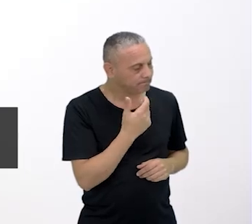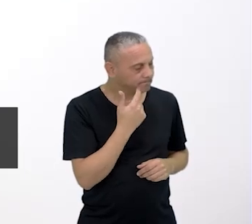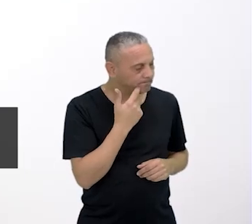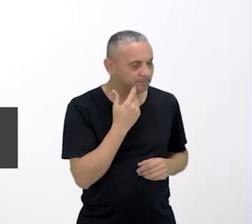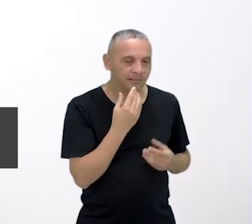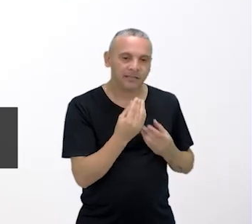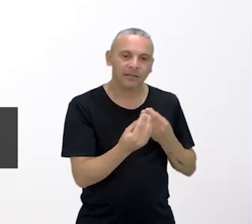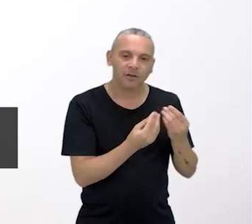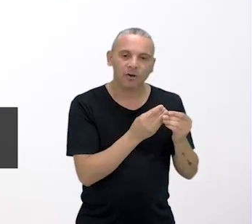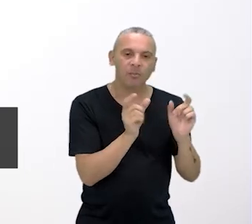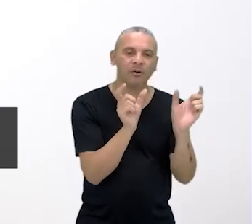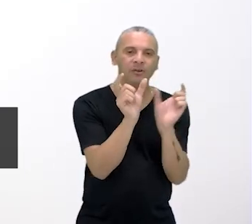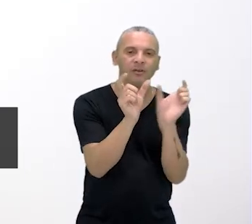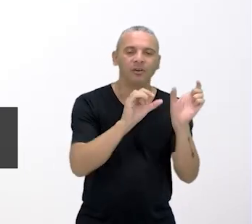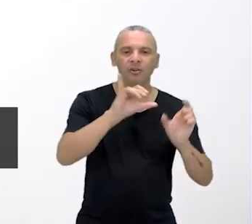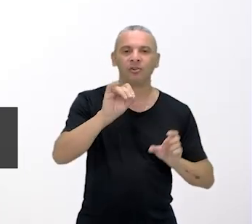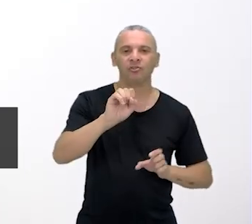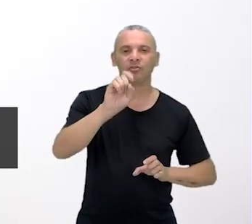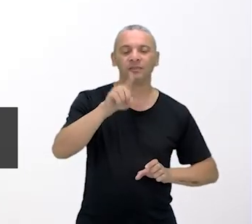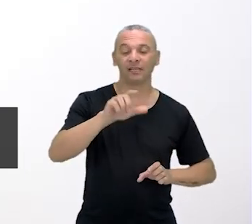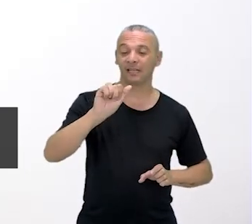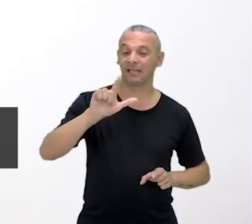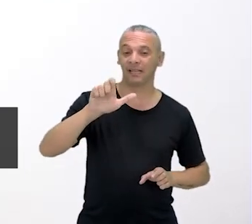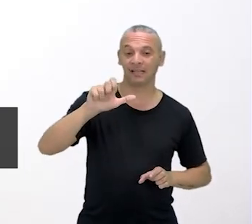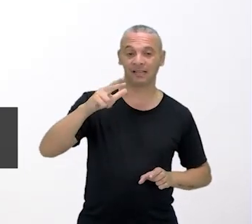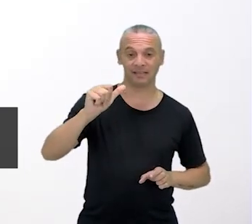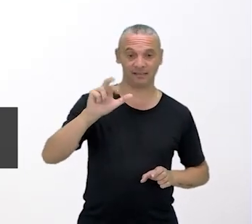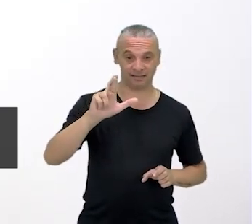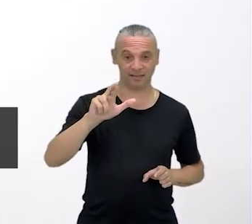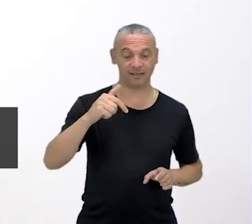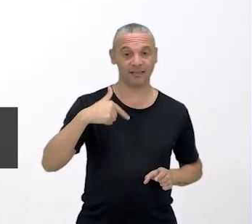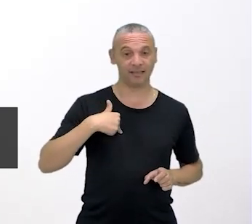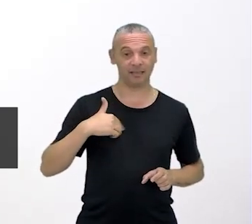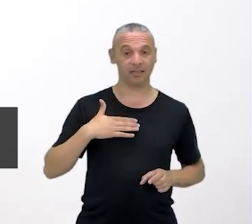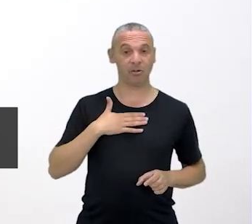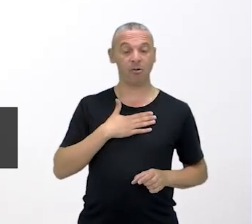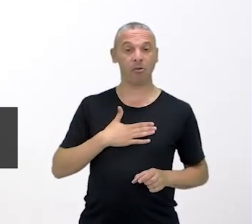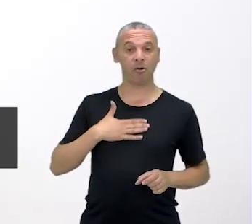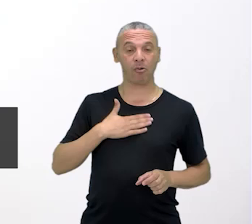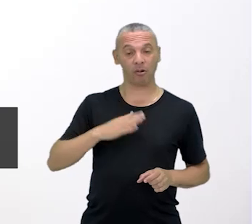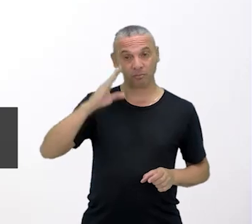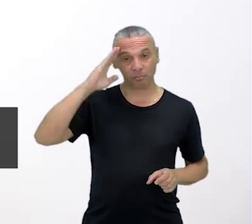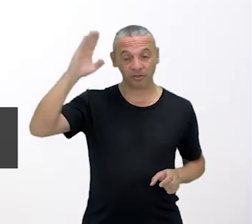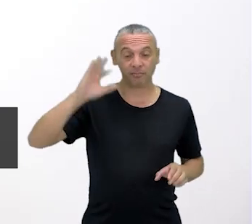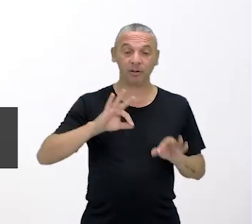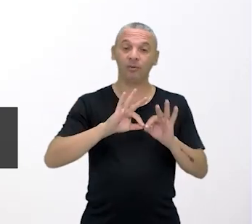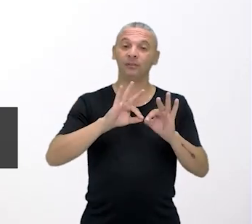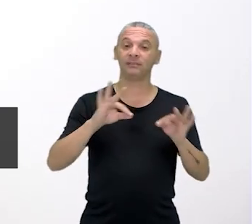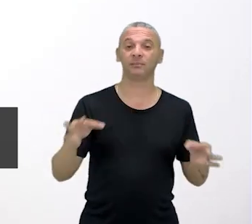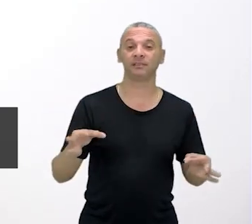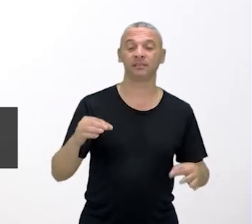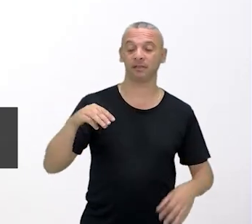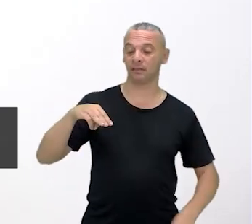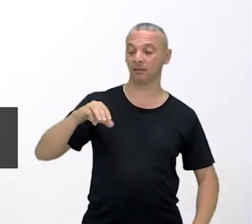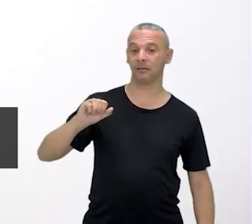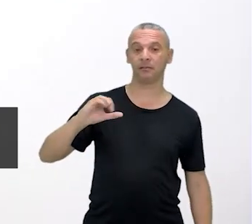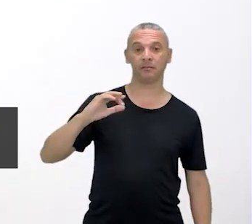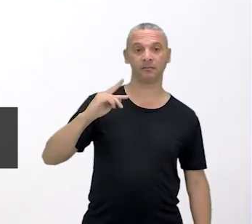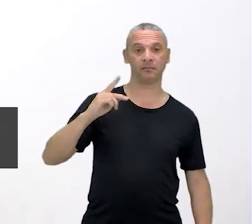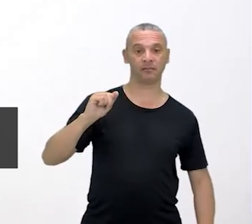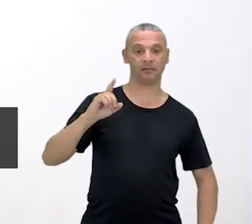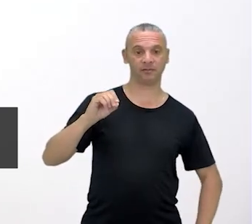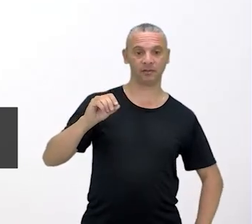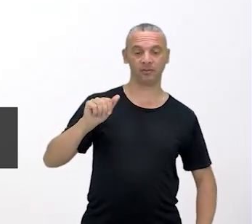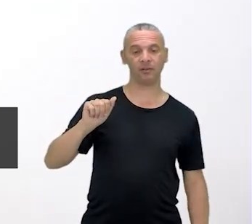do jeito do José de Alencar escrever, eu passo a gostar cada vez mais da simplicidade do Machado de Assis, né, que